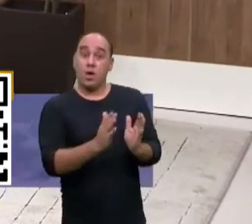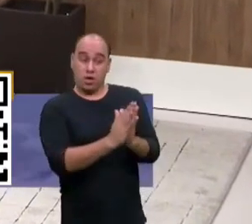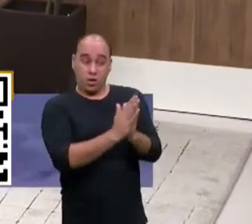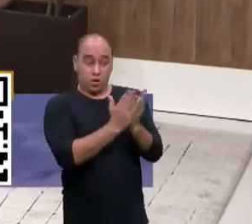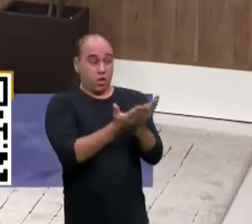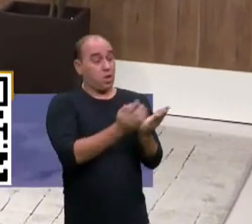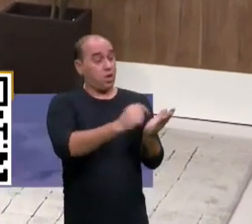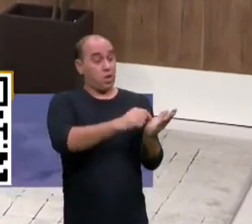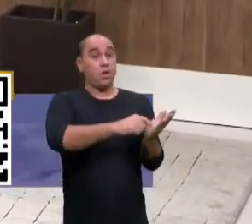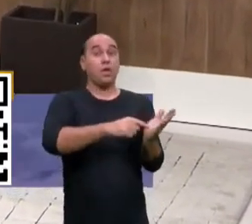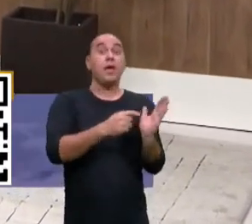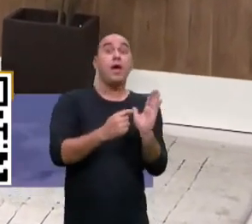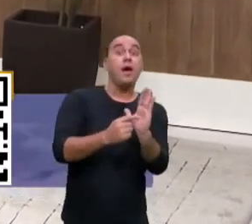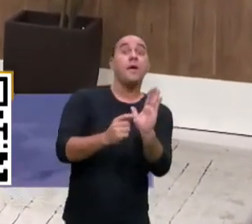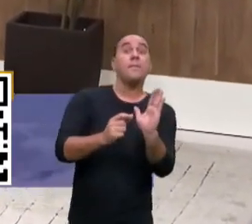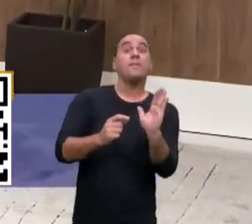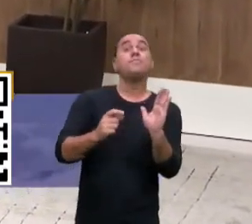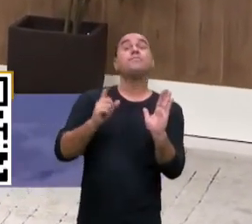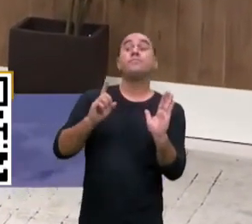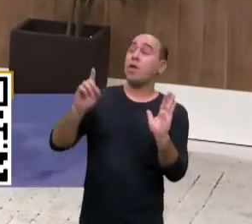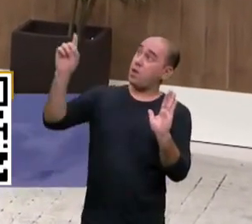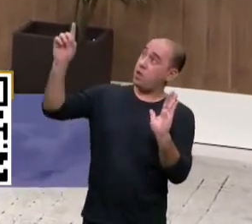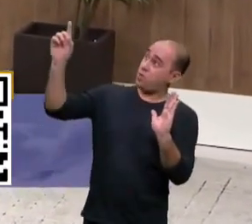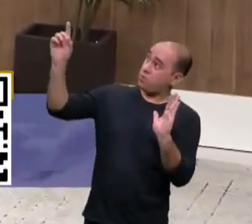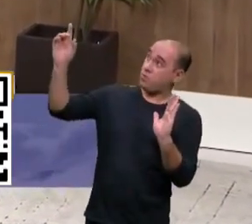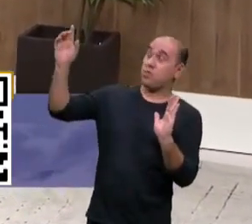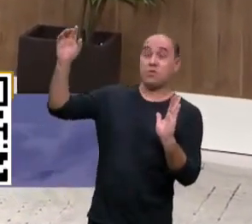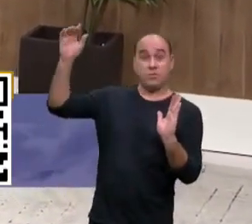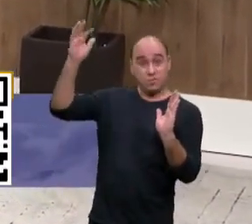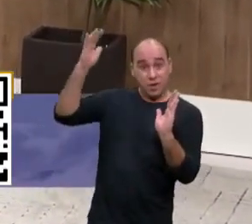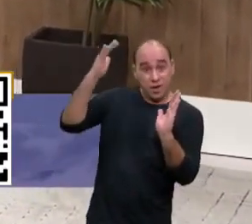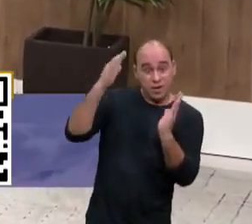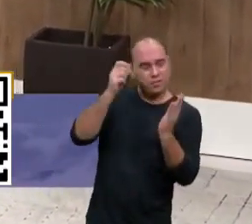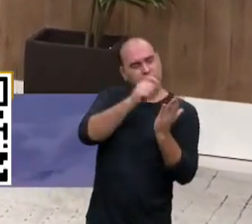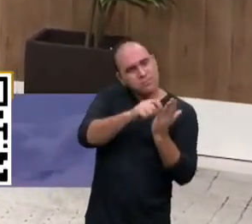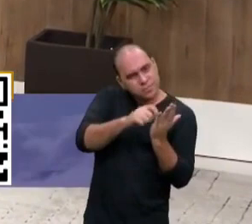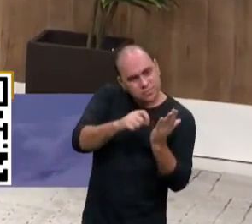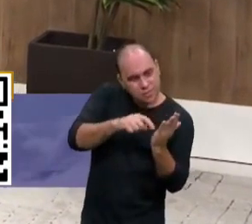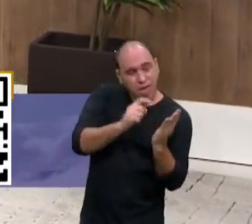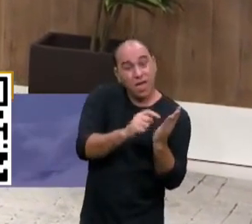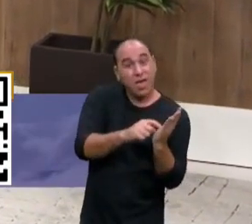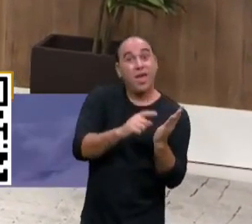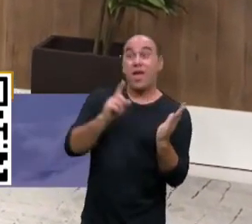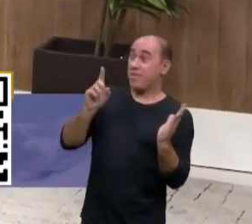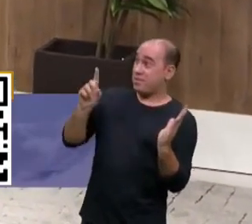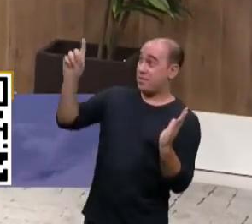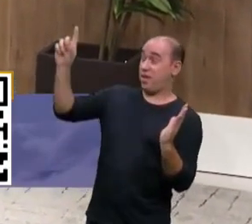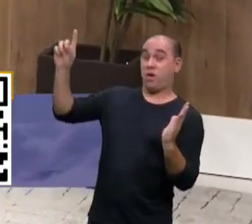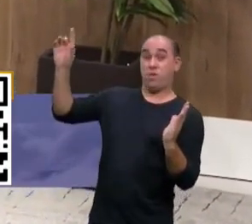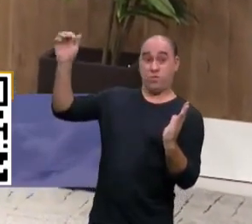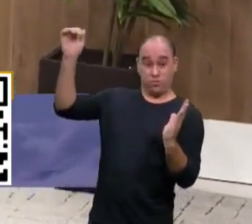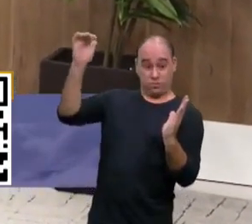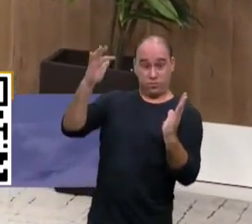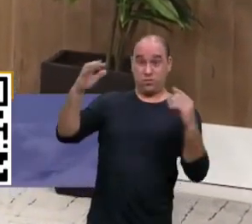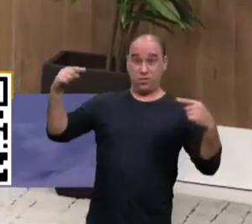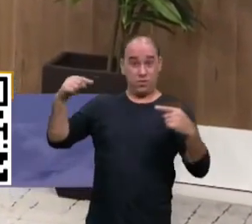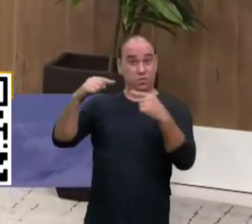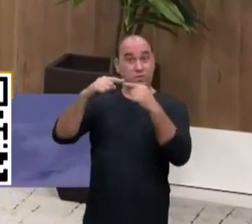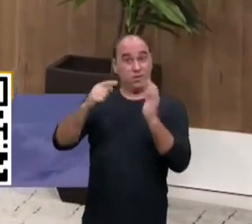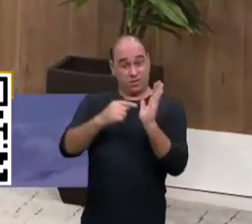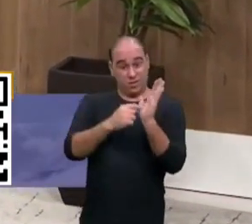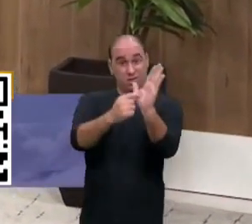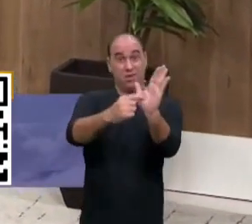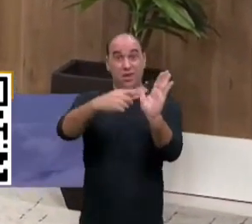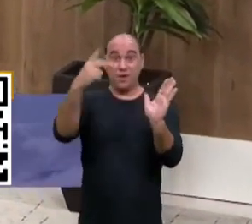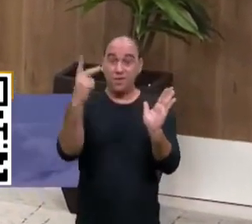essa esse livro maravilhoso é a palavra de Jesus a palavra de Deus então quando eu leio aqui é a boca de Deus falando com a gente por isso